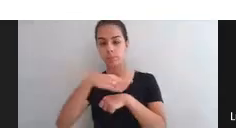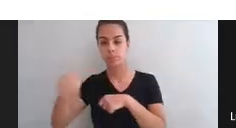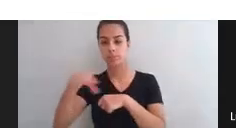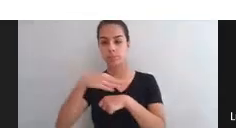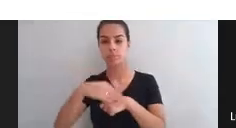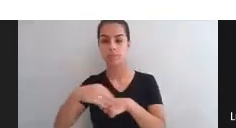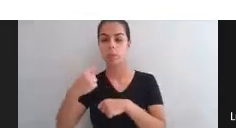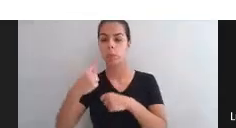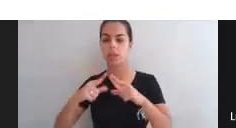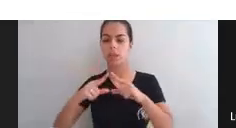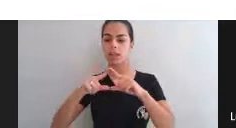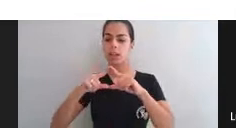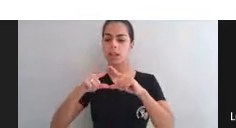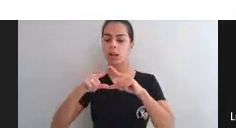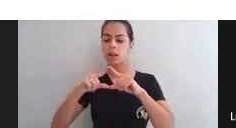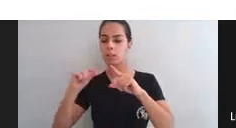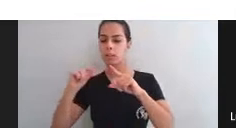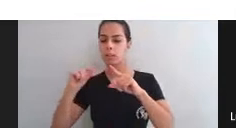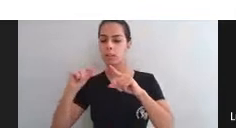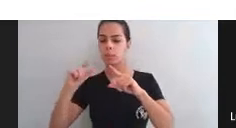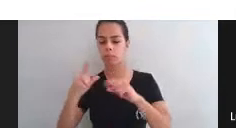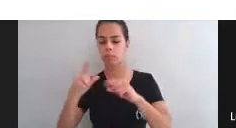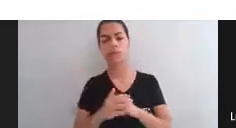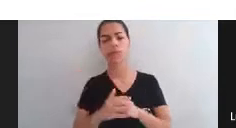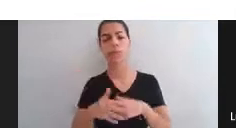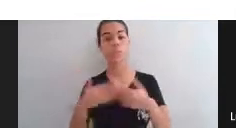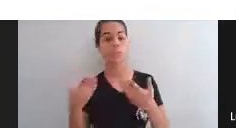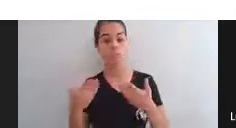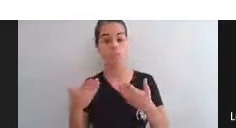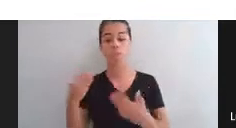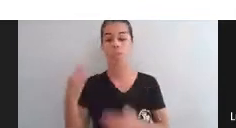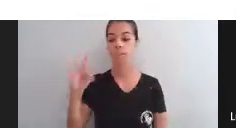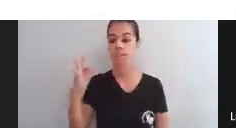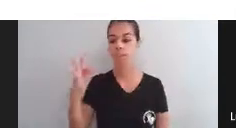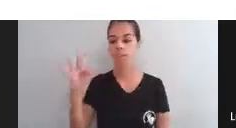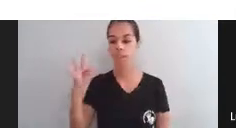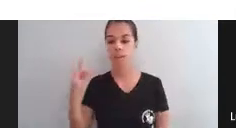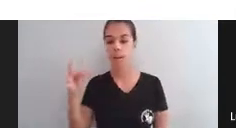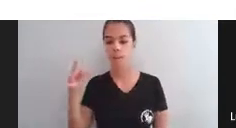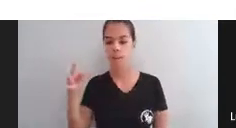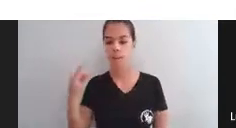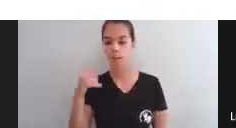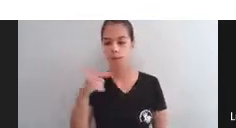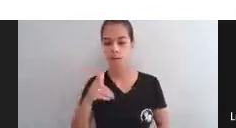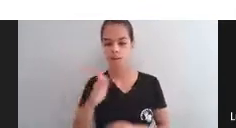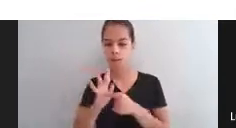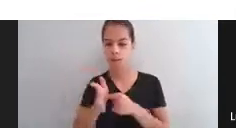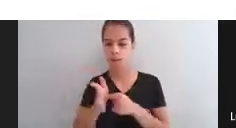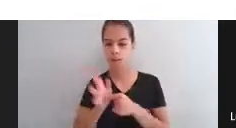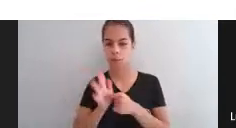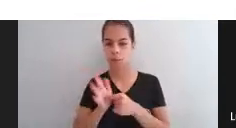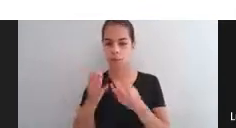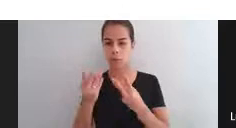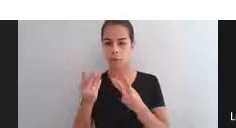delta a mais aqui. Portanto, o trabalho que esse motor super